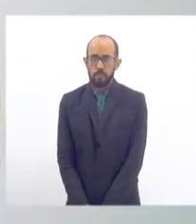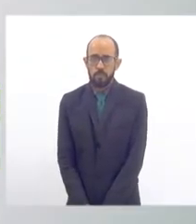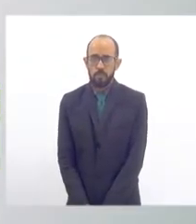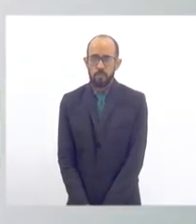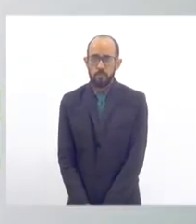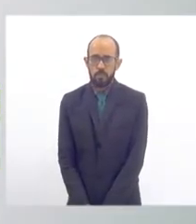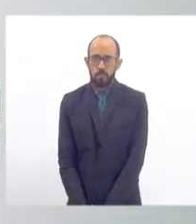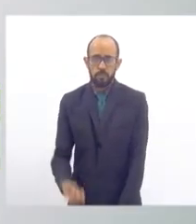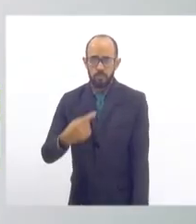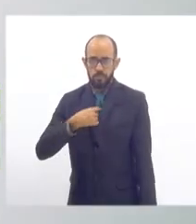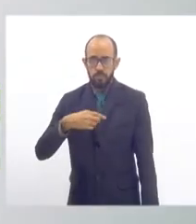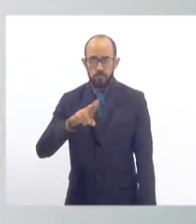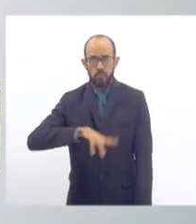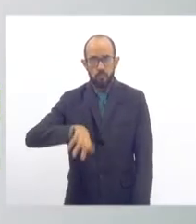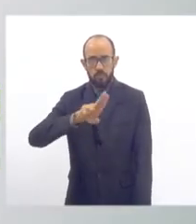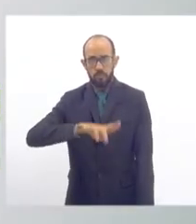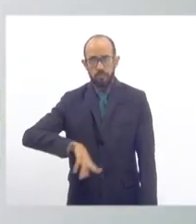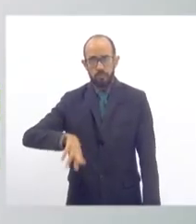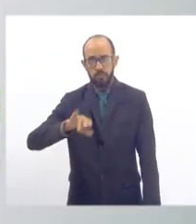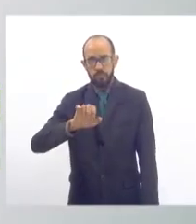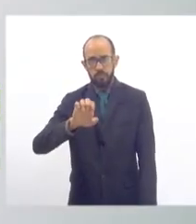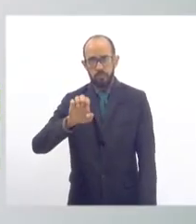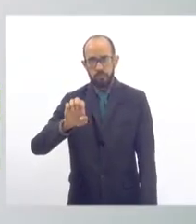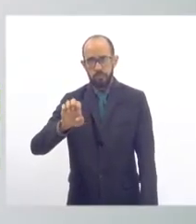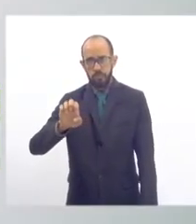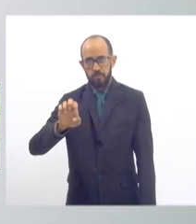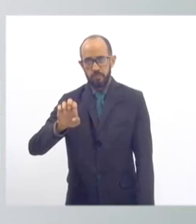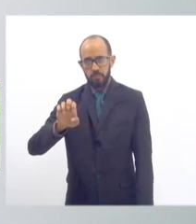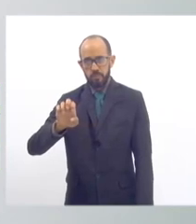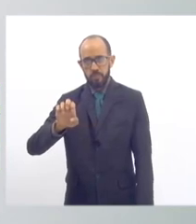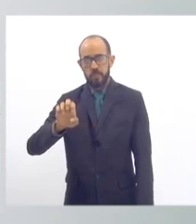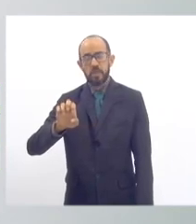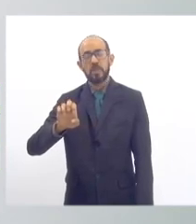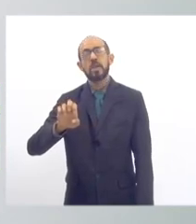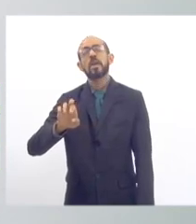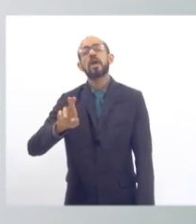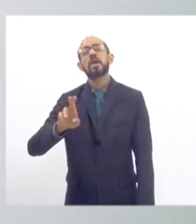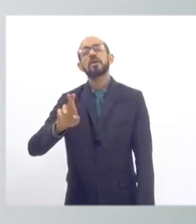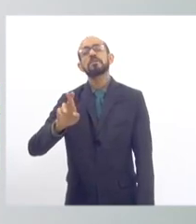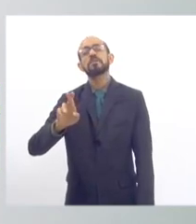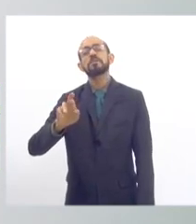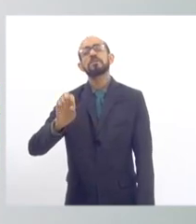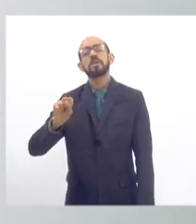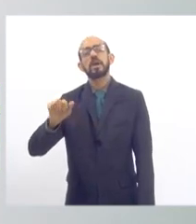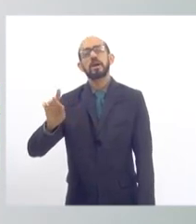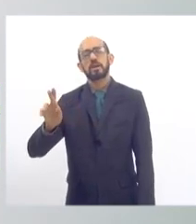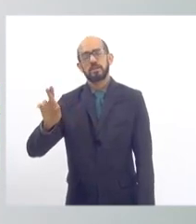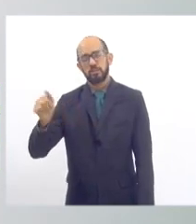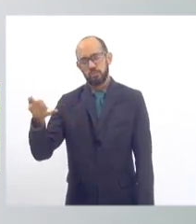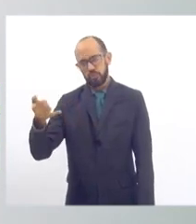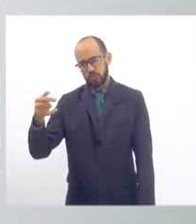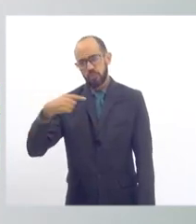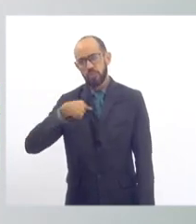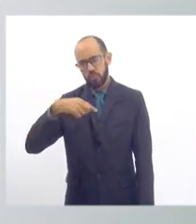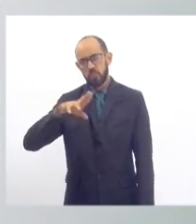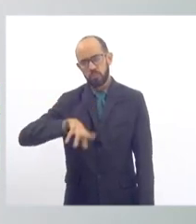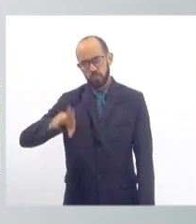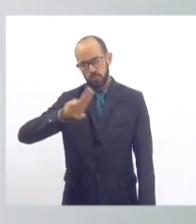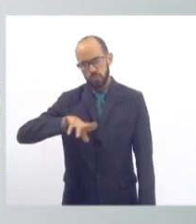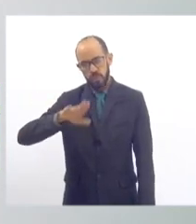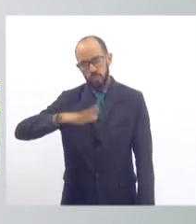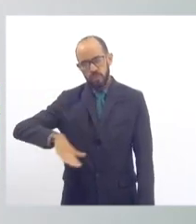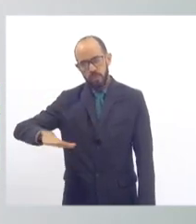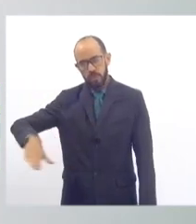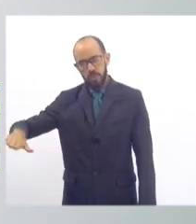Eu usei muito o IESERGE. Usei muito, meu pai, como falei, profissional do IPERGE. Usei muito quando